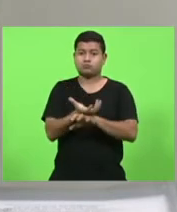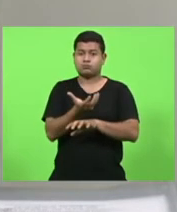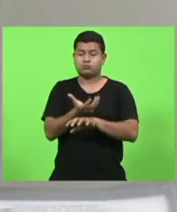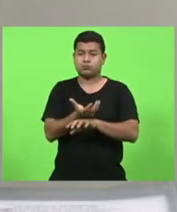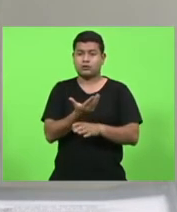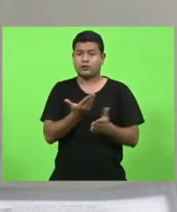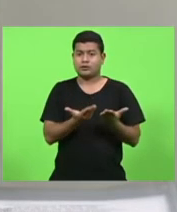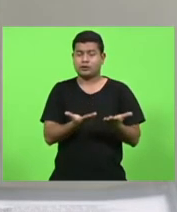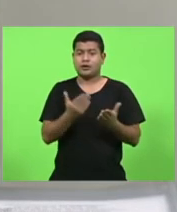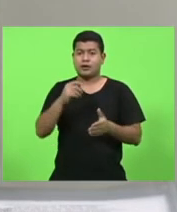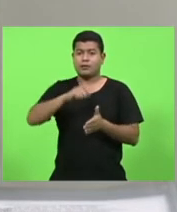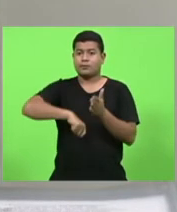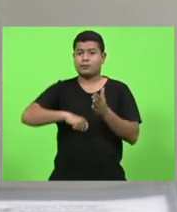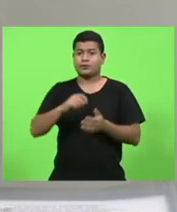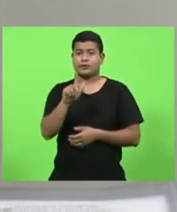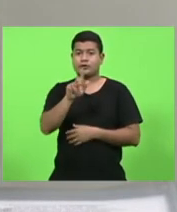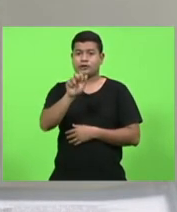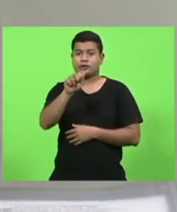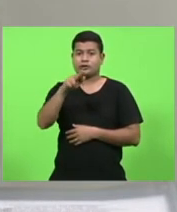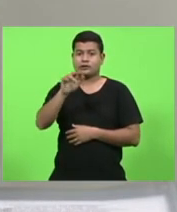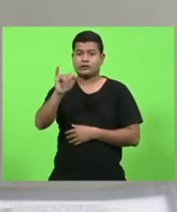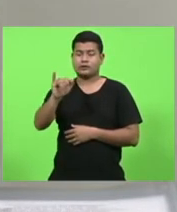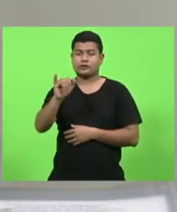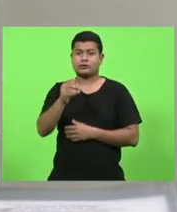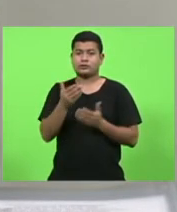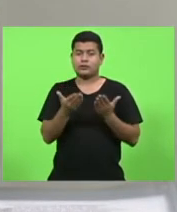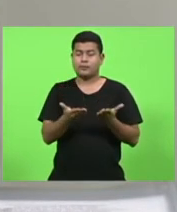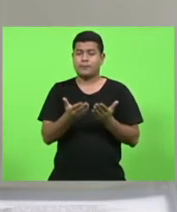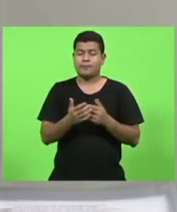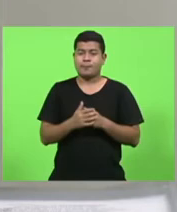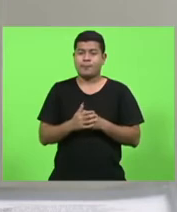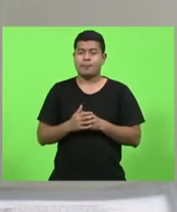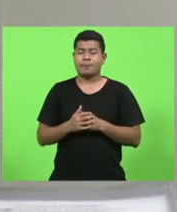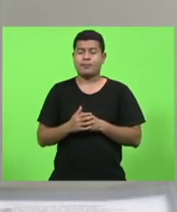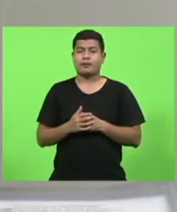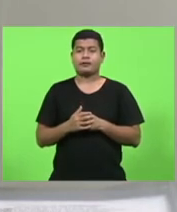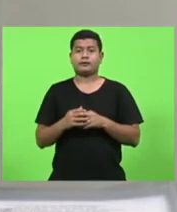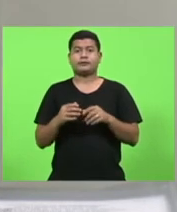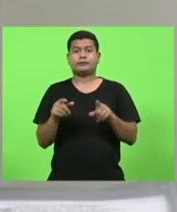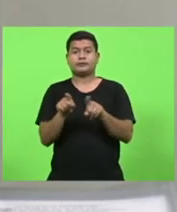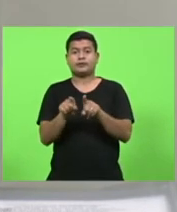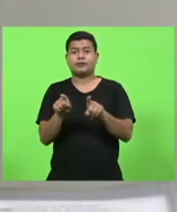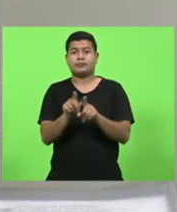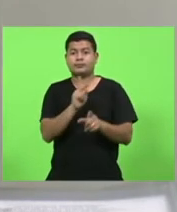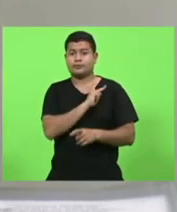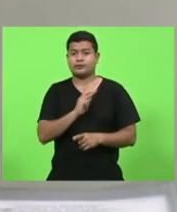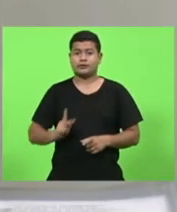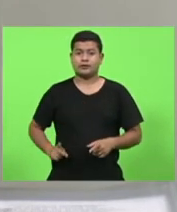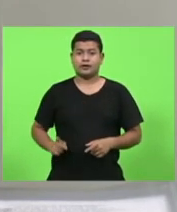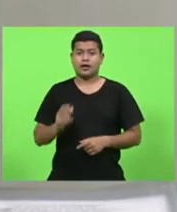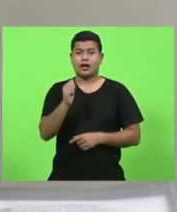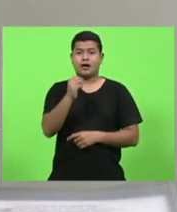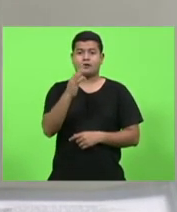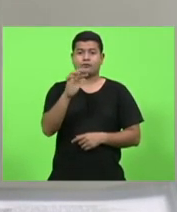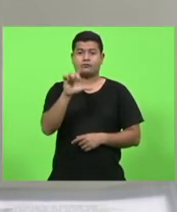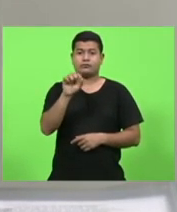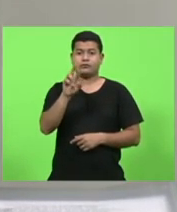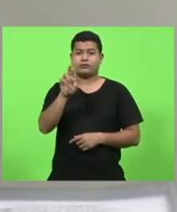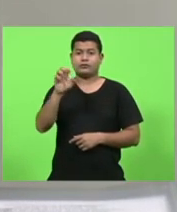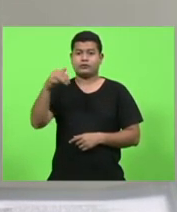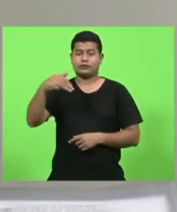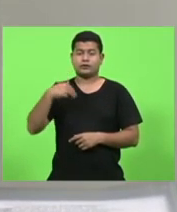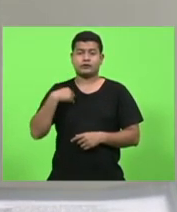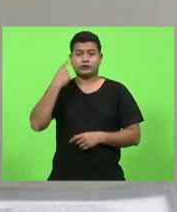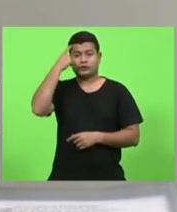pela senhora Giane Rauch Leite, pela presidente da Aflorem, em 31 de